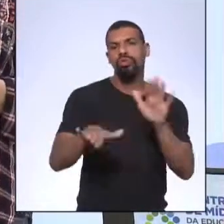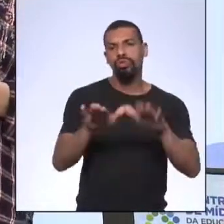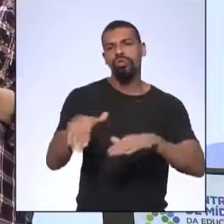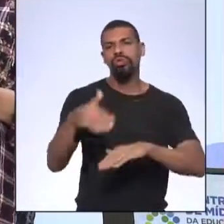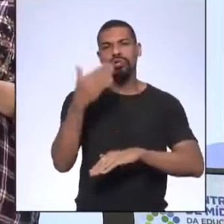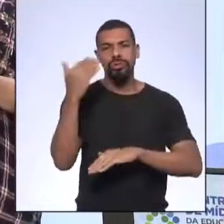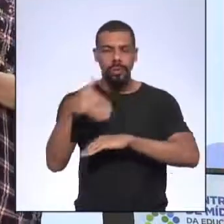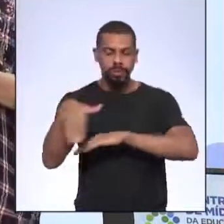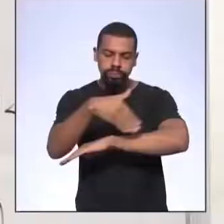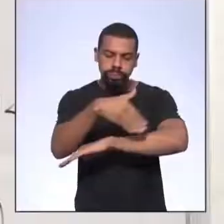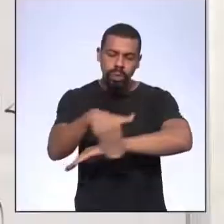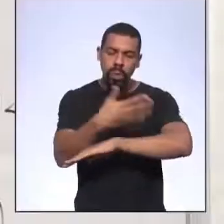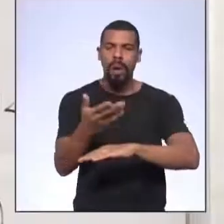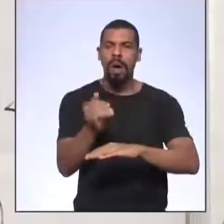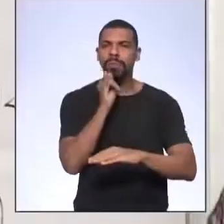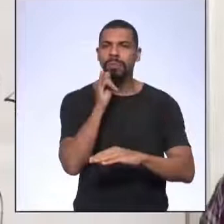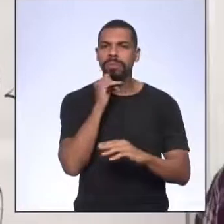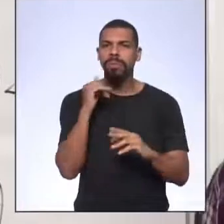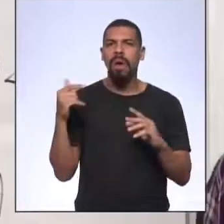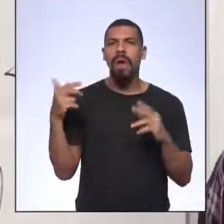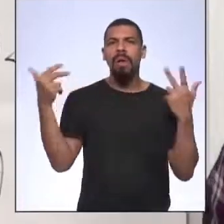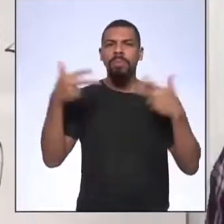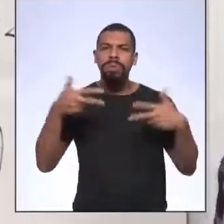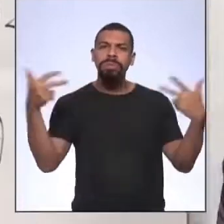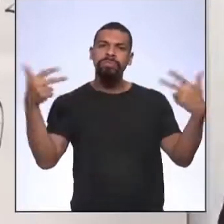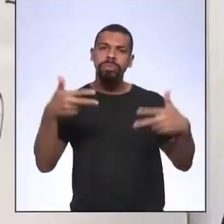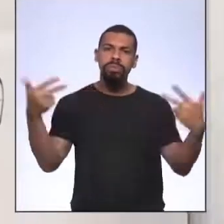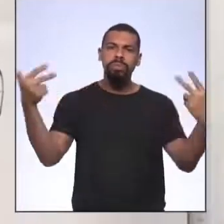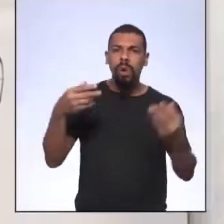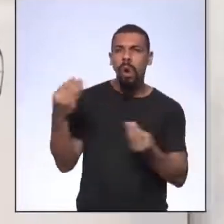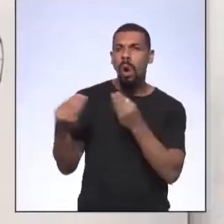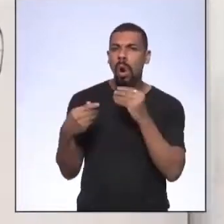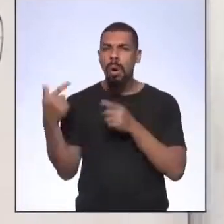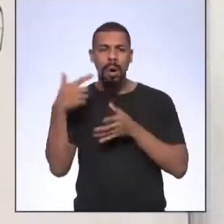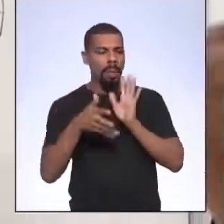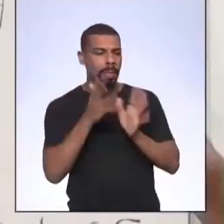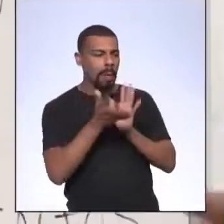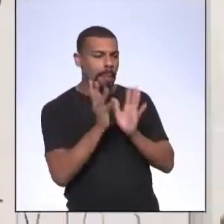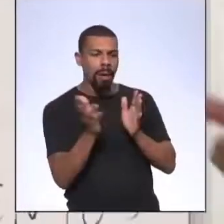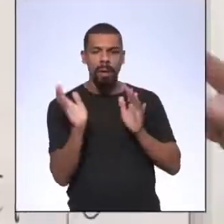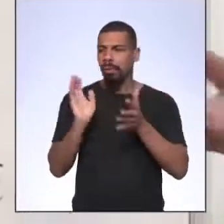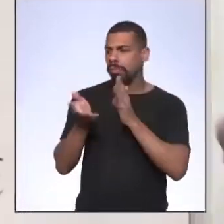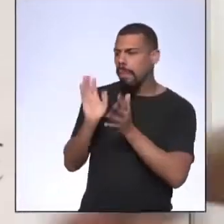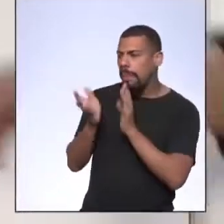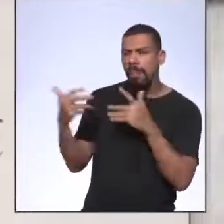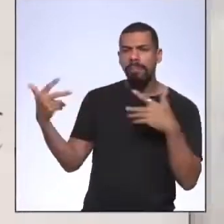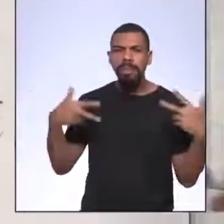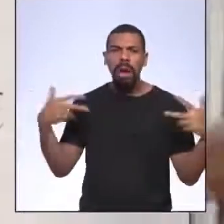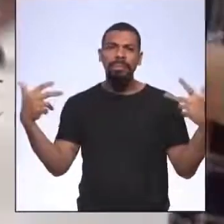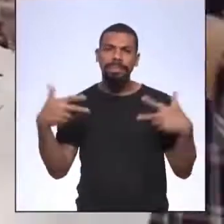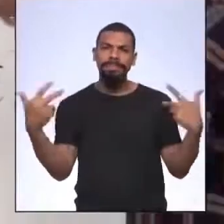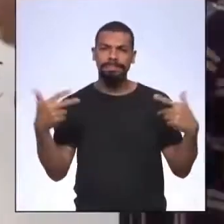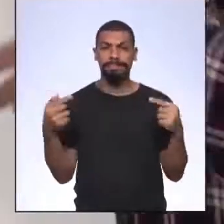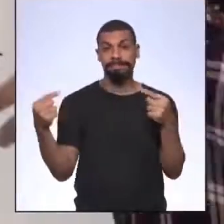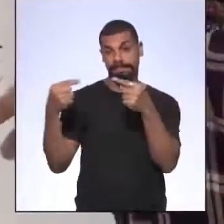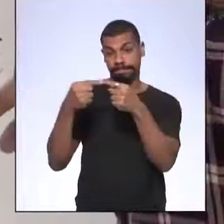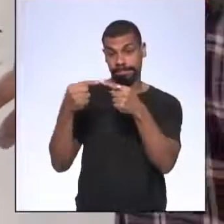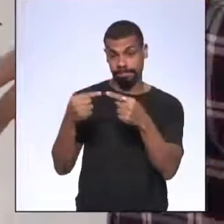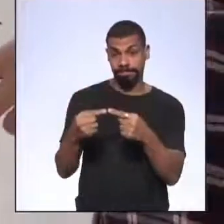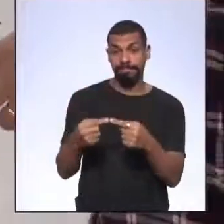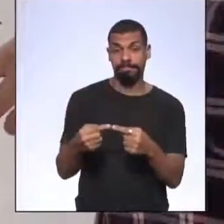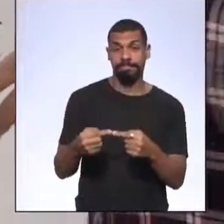gente fala então geralmente batalhas de rimas como as que têm no estilo freestyle do rappi então aqui